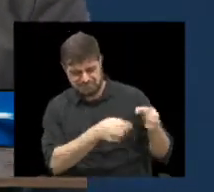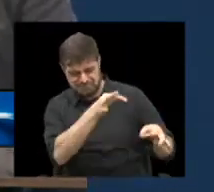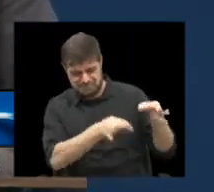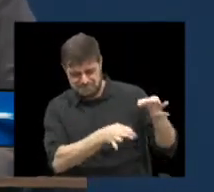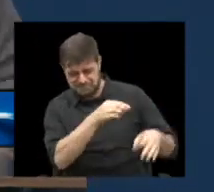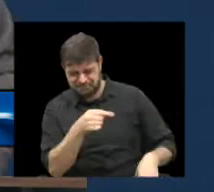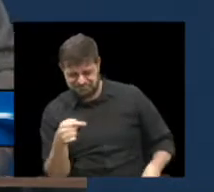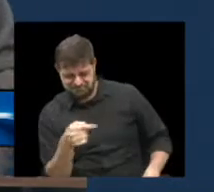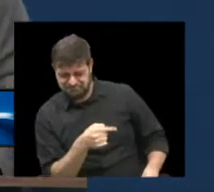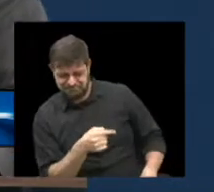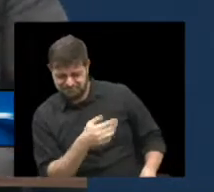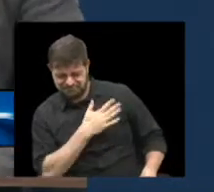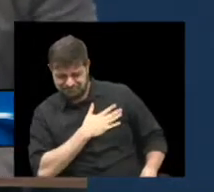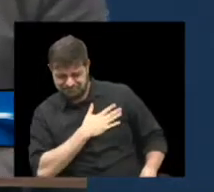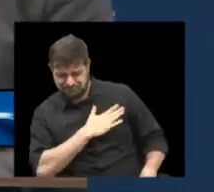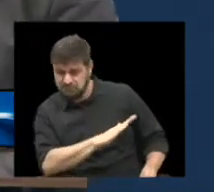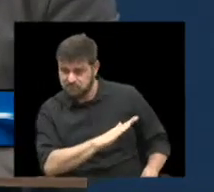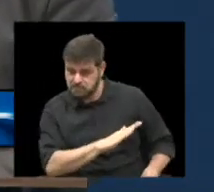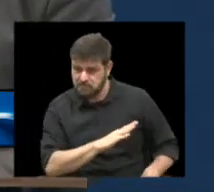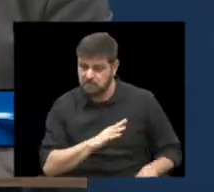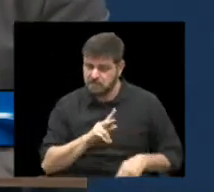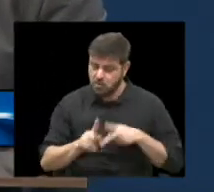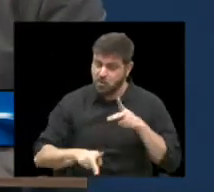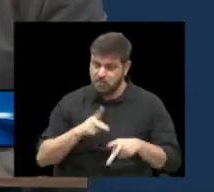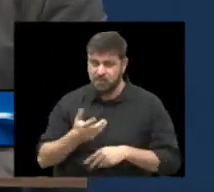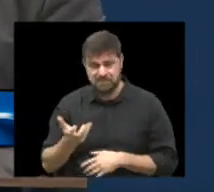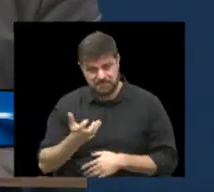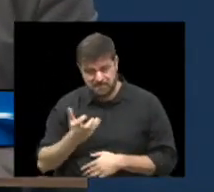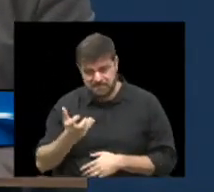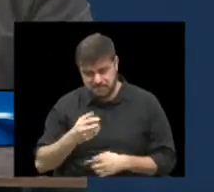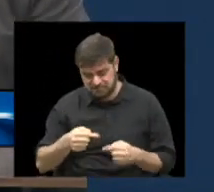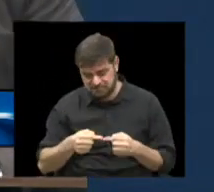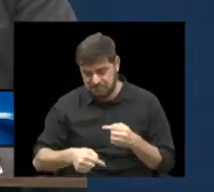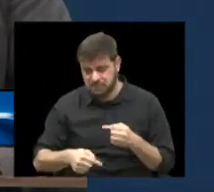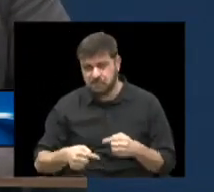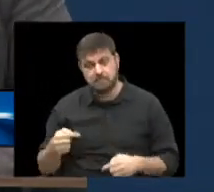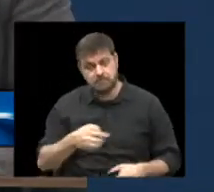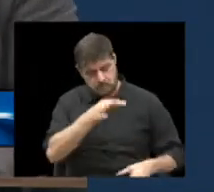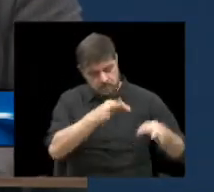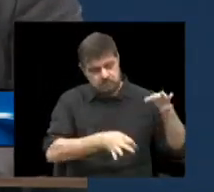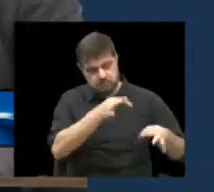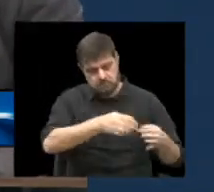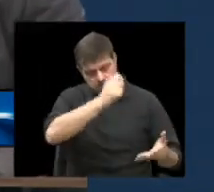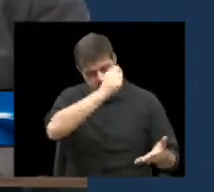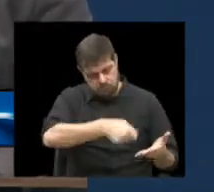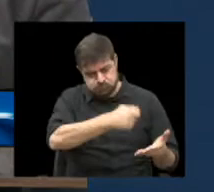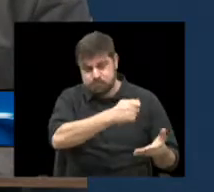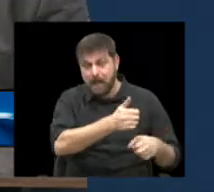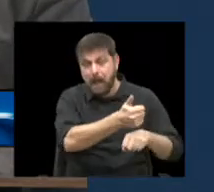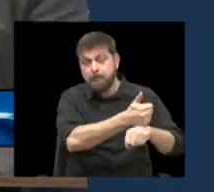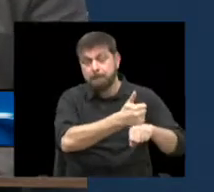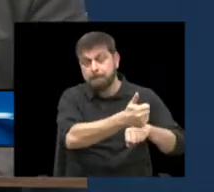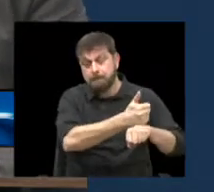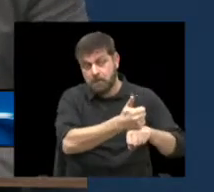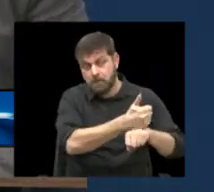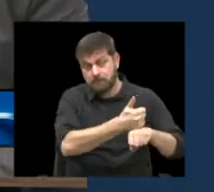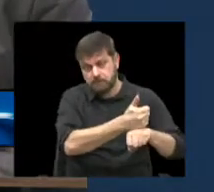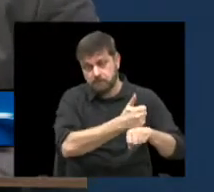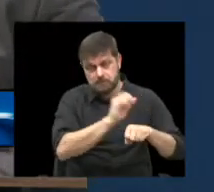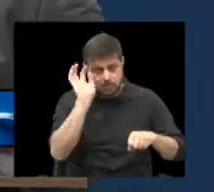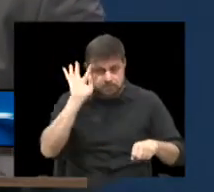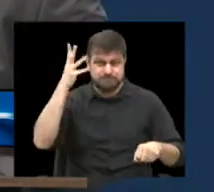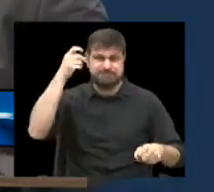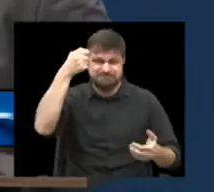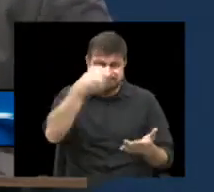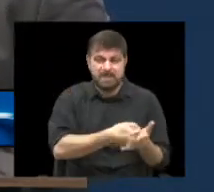não fosse a decisão que nós gostaríamos, ela foi uma decisão técnica, foi uma decisão dentro da